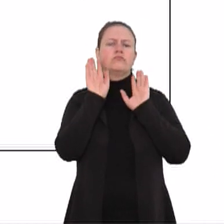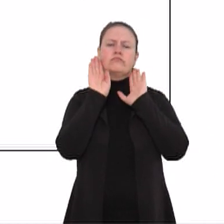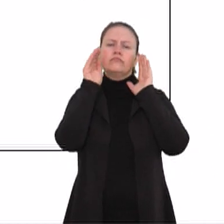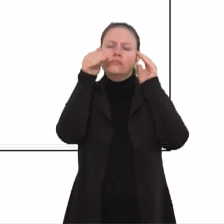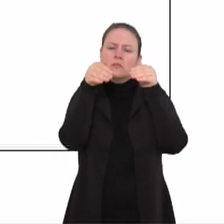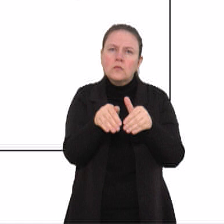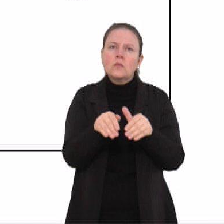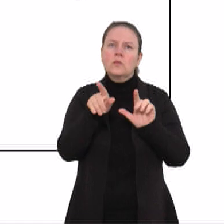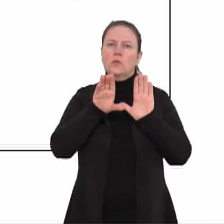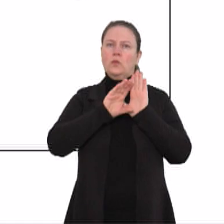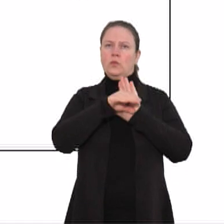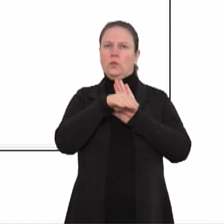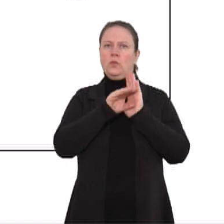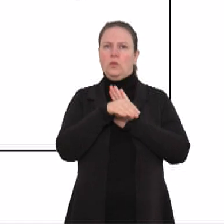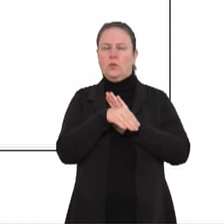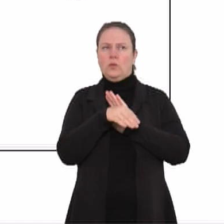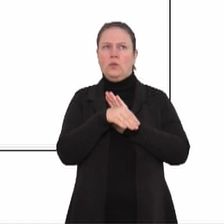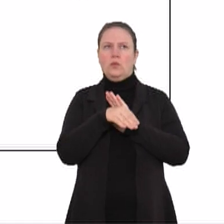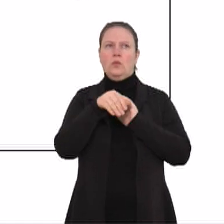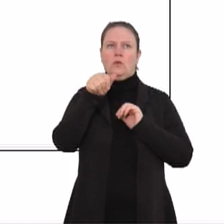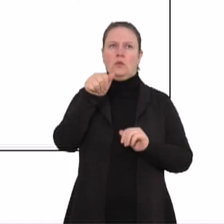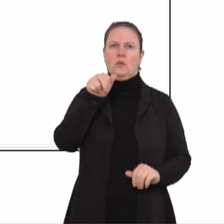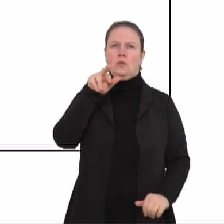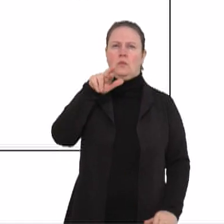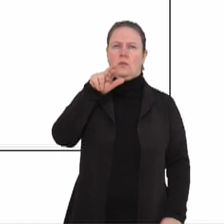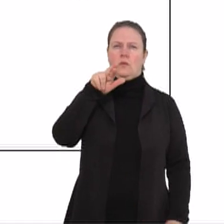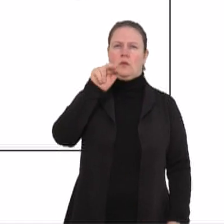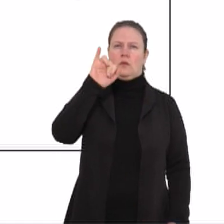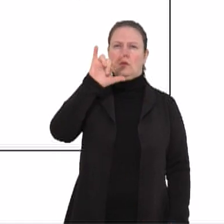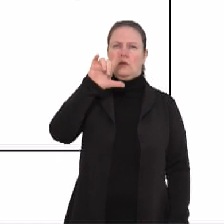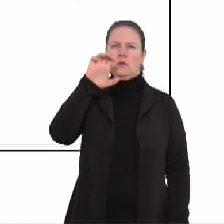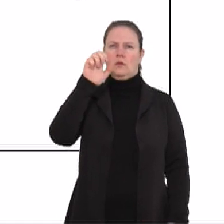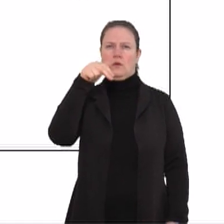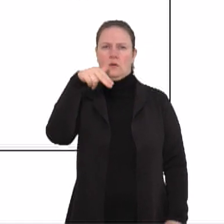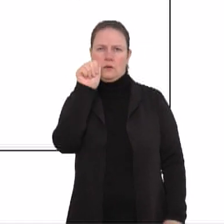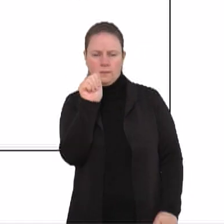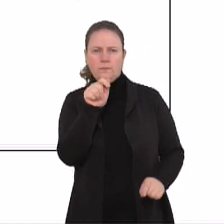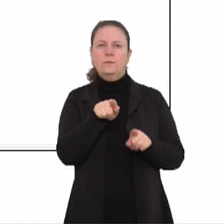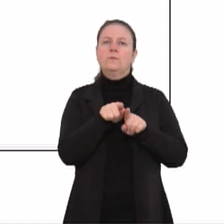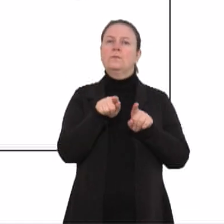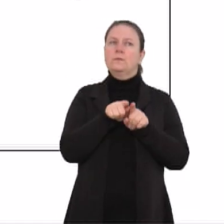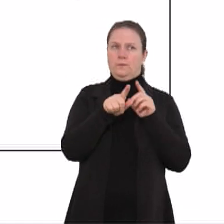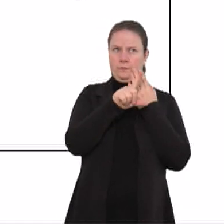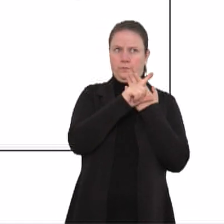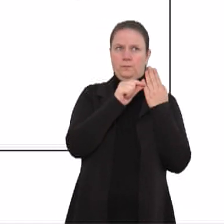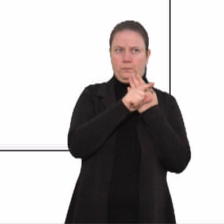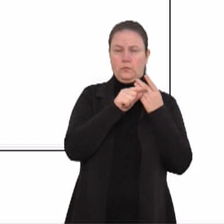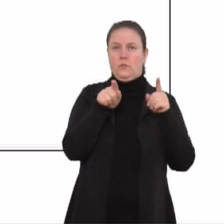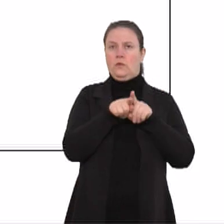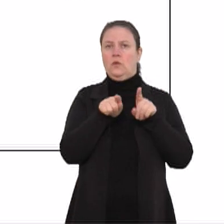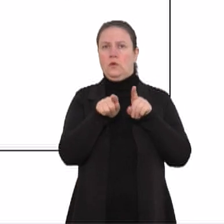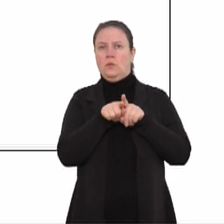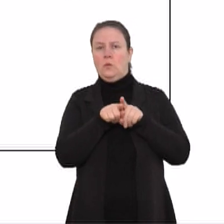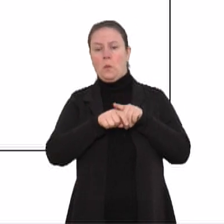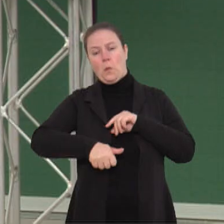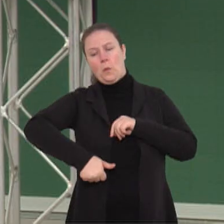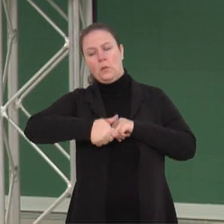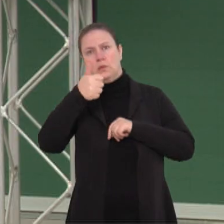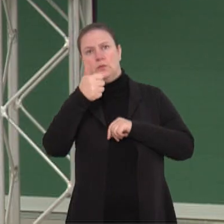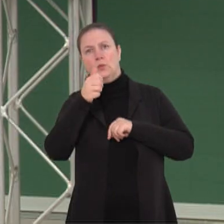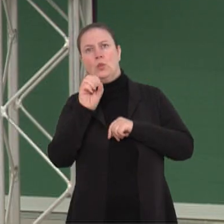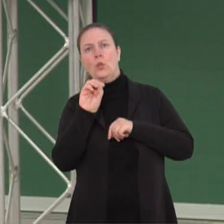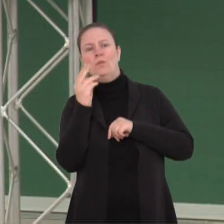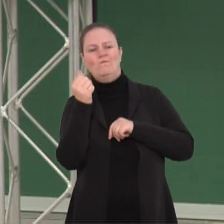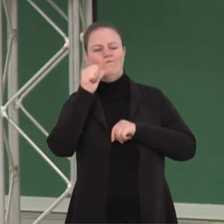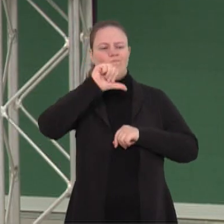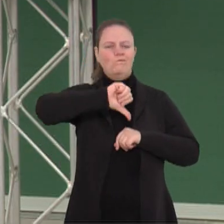destaque o conceito de Marilena Chaui. Conceitos positivos e negativos de ideologia falaremos